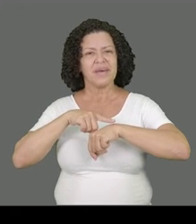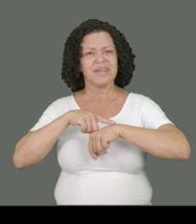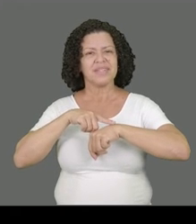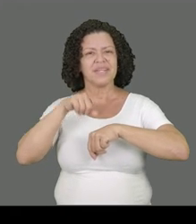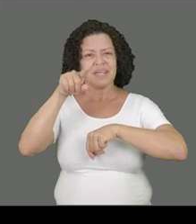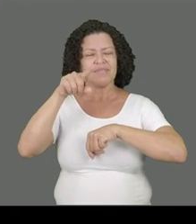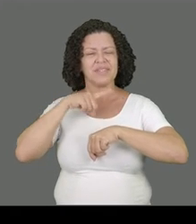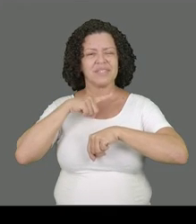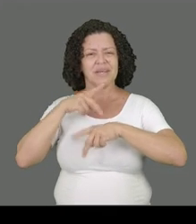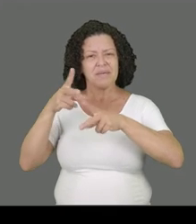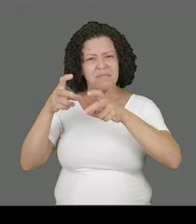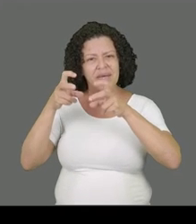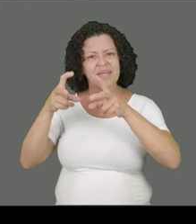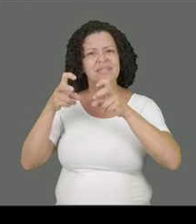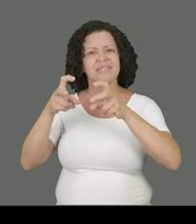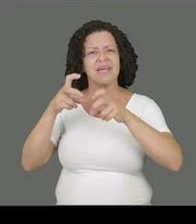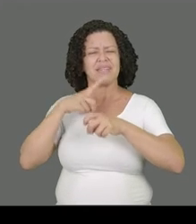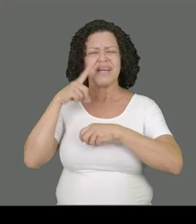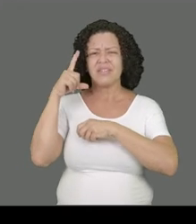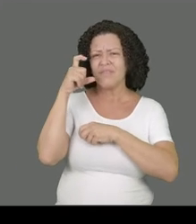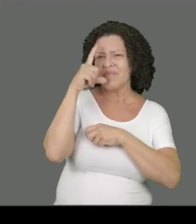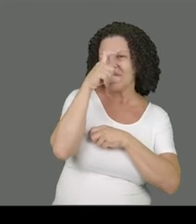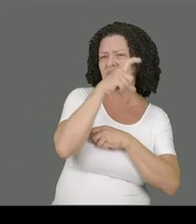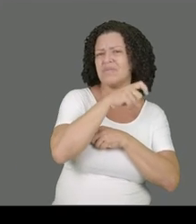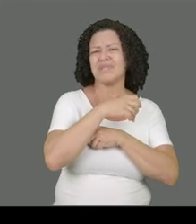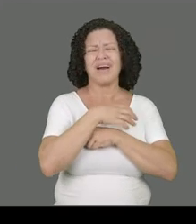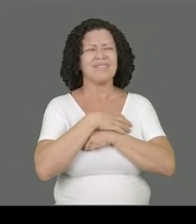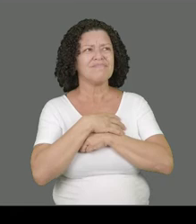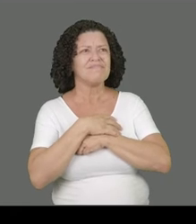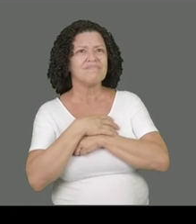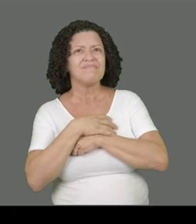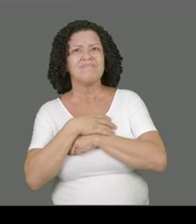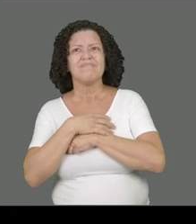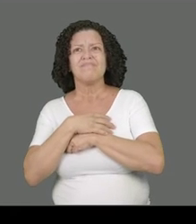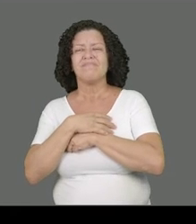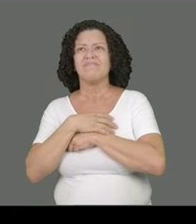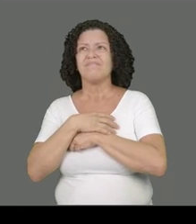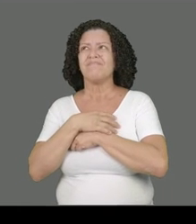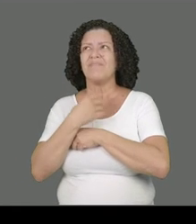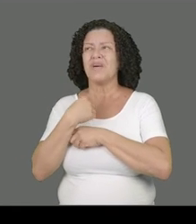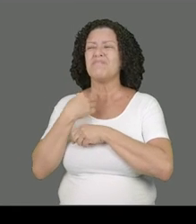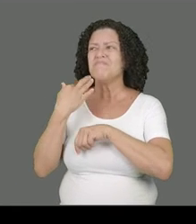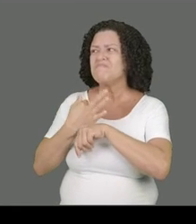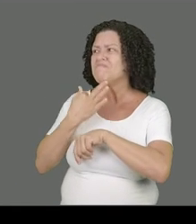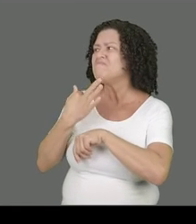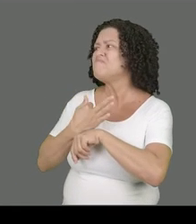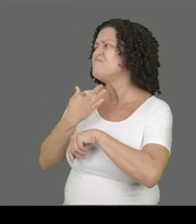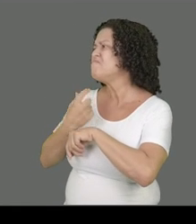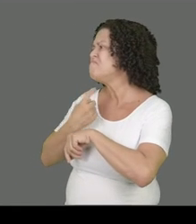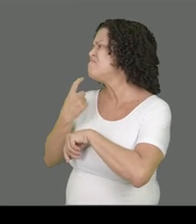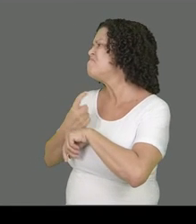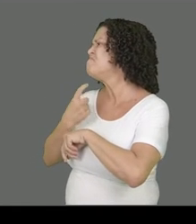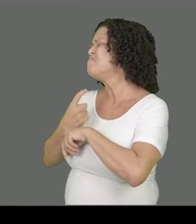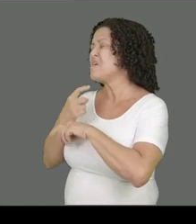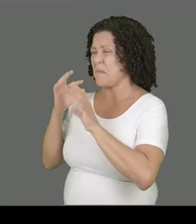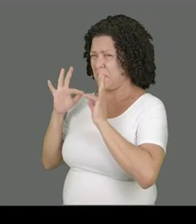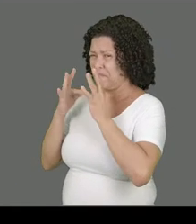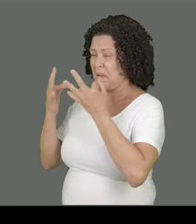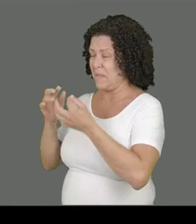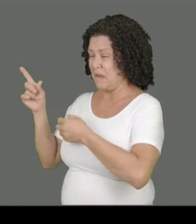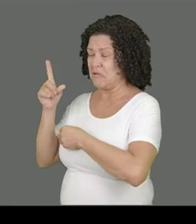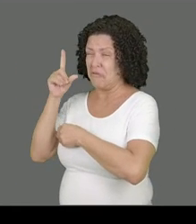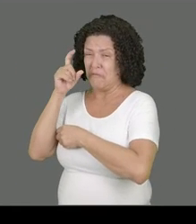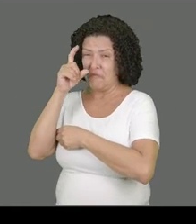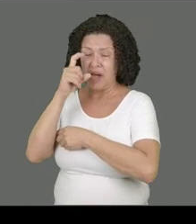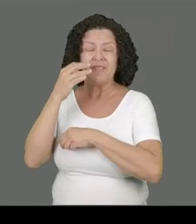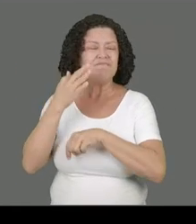Aquele momento em que a gente percebe que a gente está tendo dificuldade em ser mais tolerante com aquele